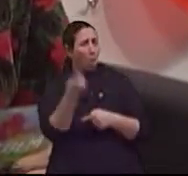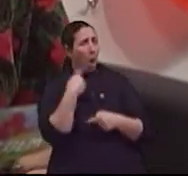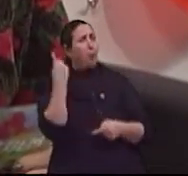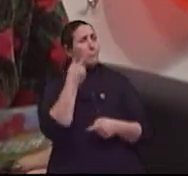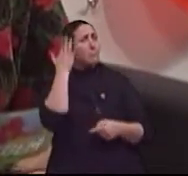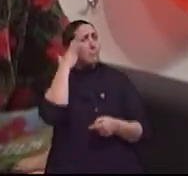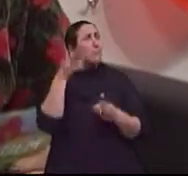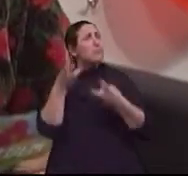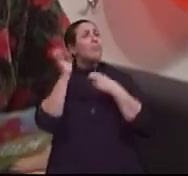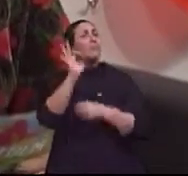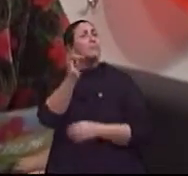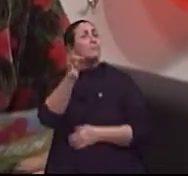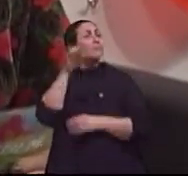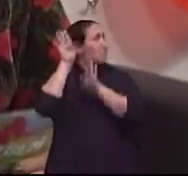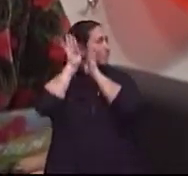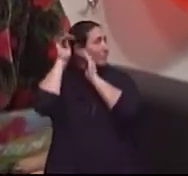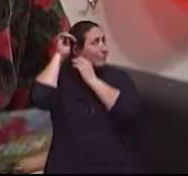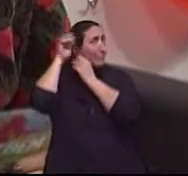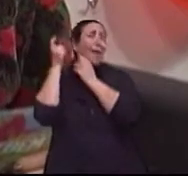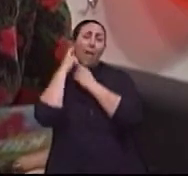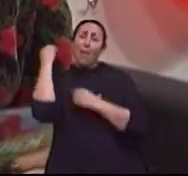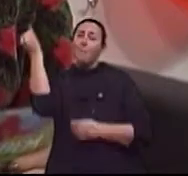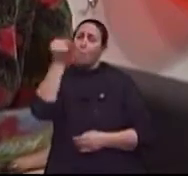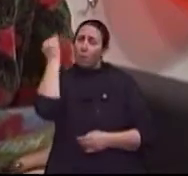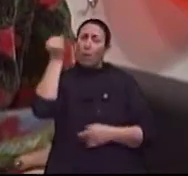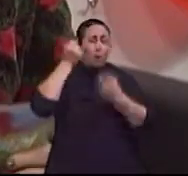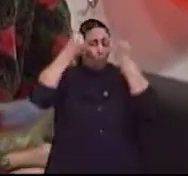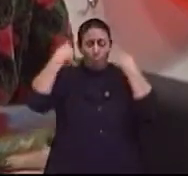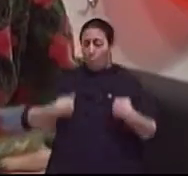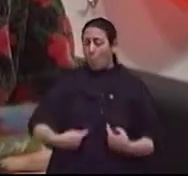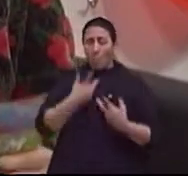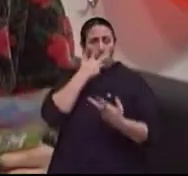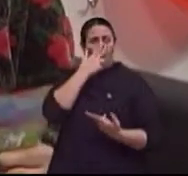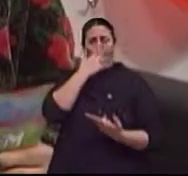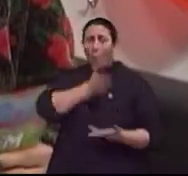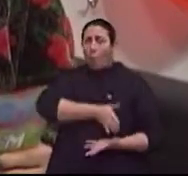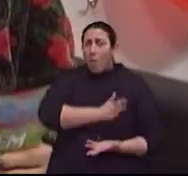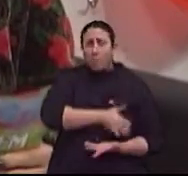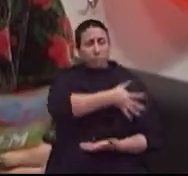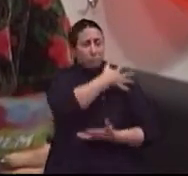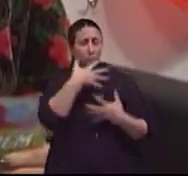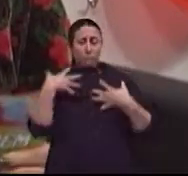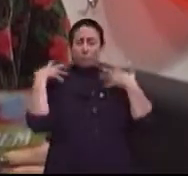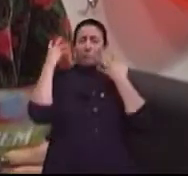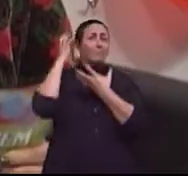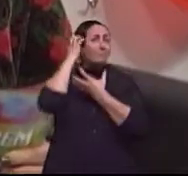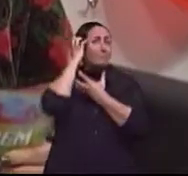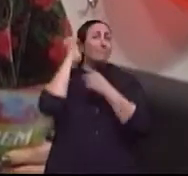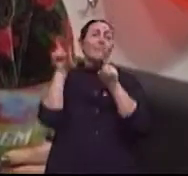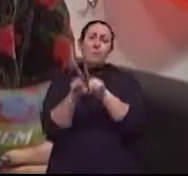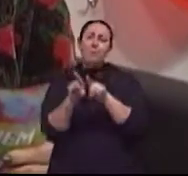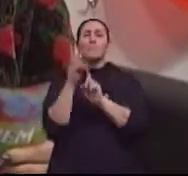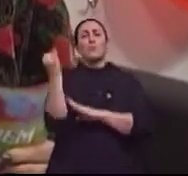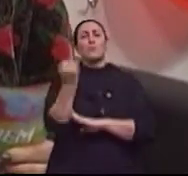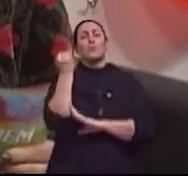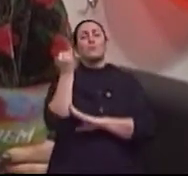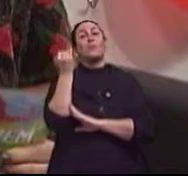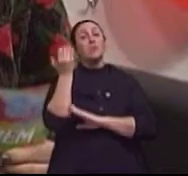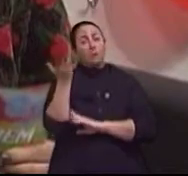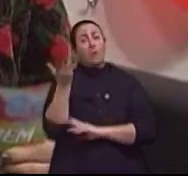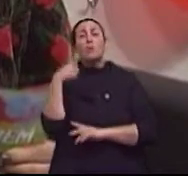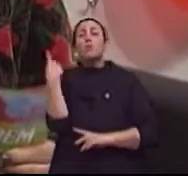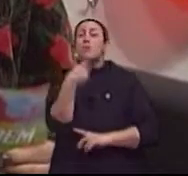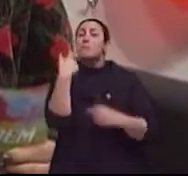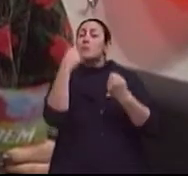tão importante como outras partes do nosso corpo, que muitas vezes, no caso do ouvido também aqui está acontecendo, nós temos que